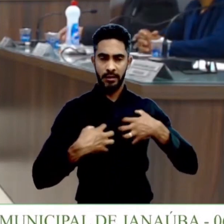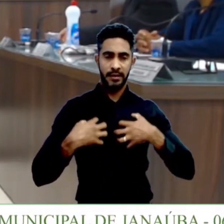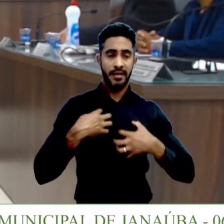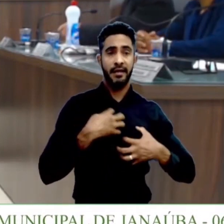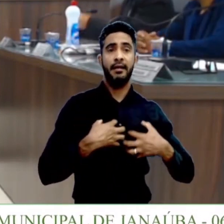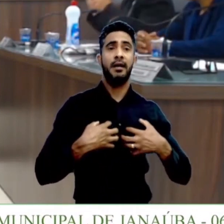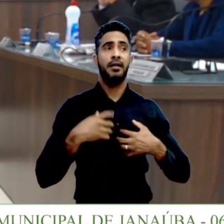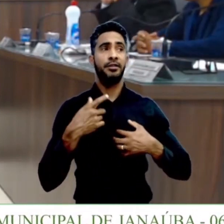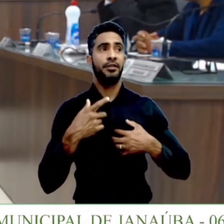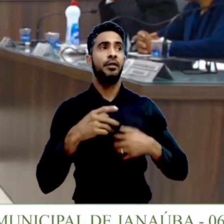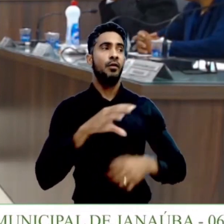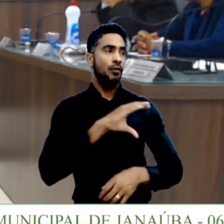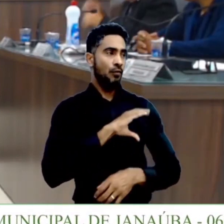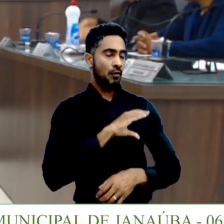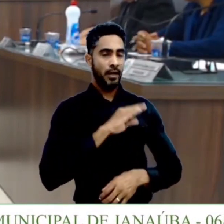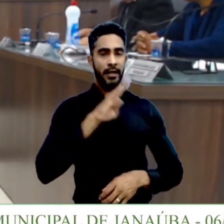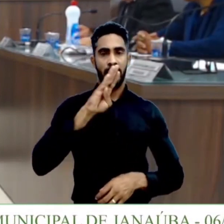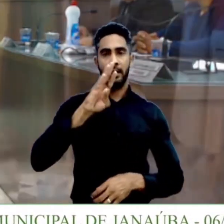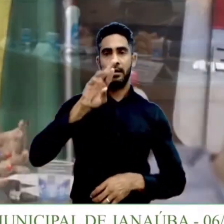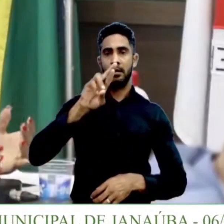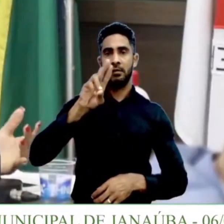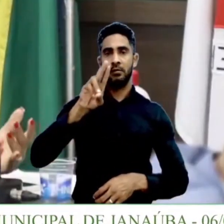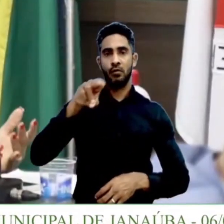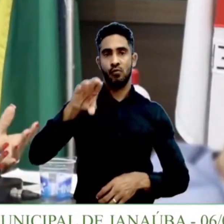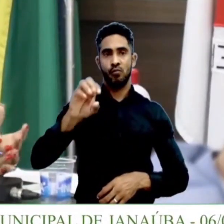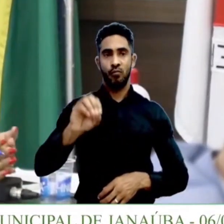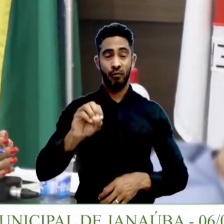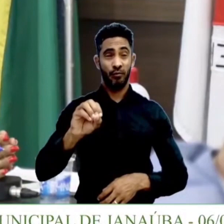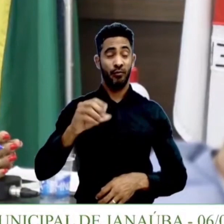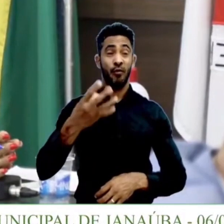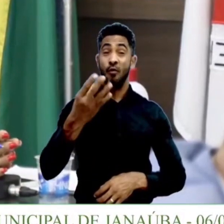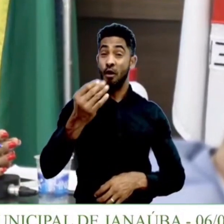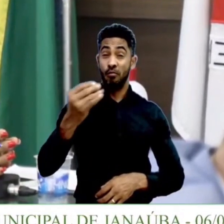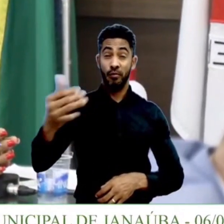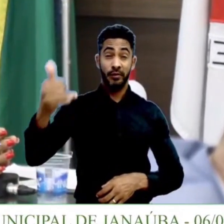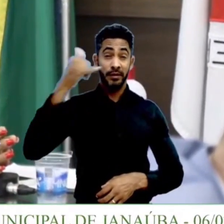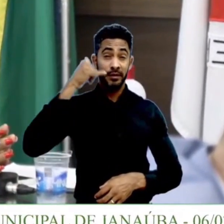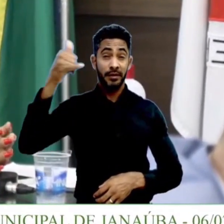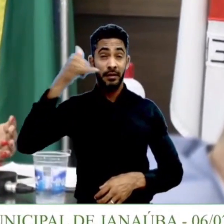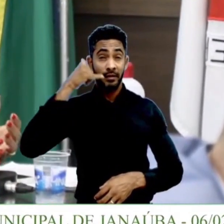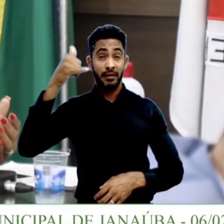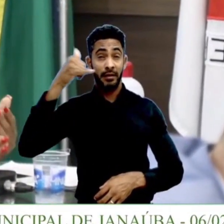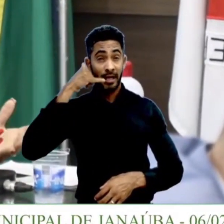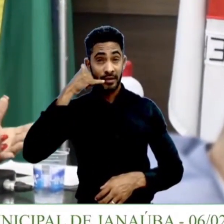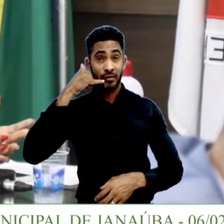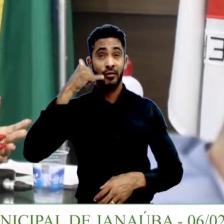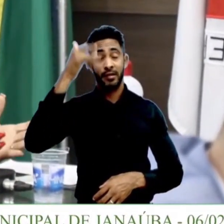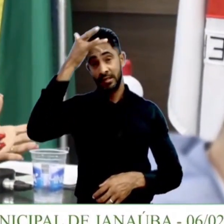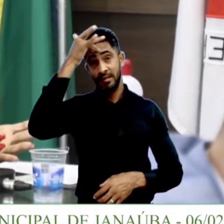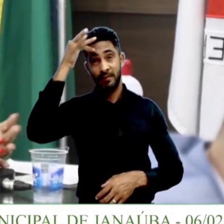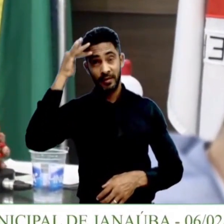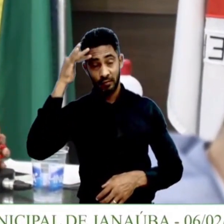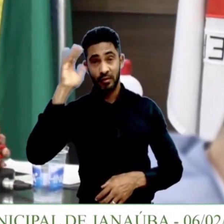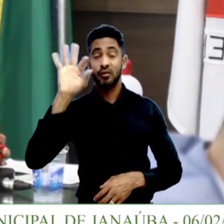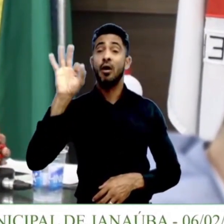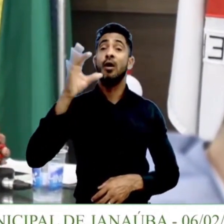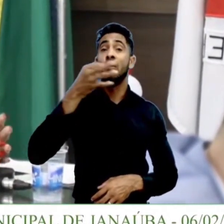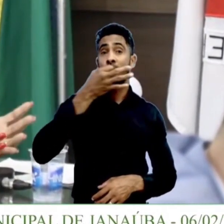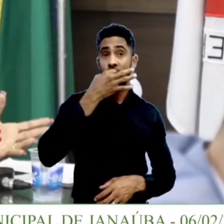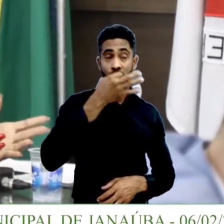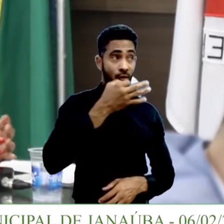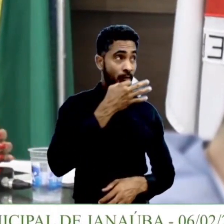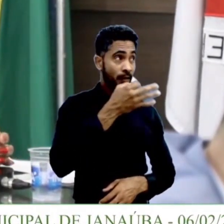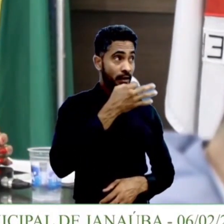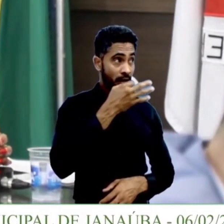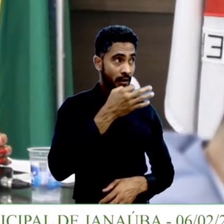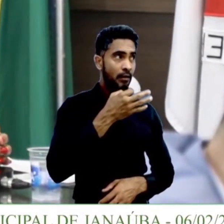Como o colega Bruno falou aqui, a gente está recebendo muitas ligações. Eu, assim, só sugiro para o senhor, né,